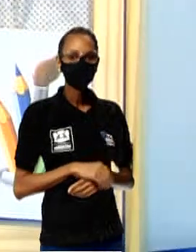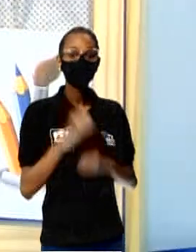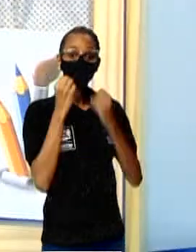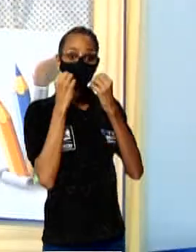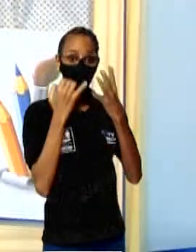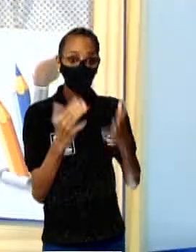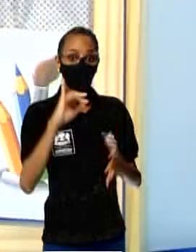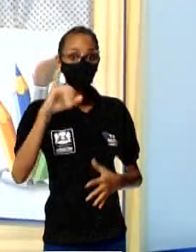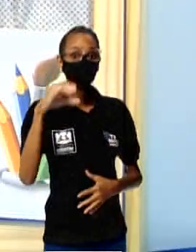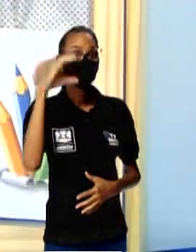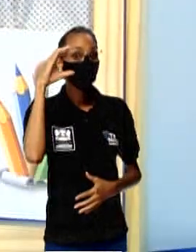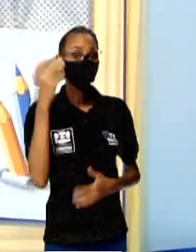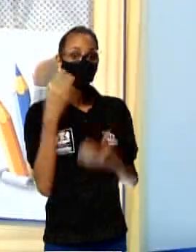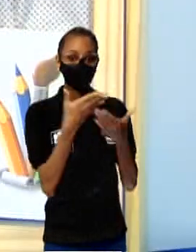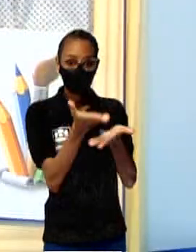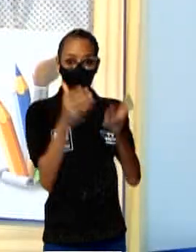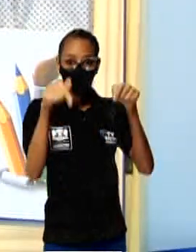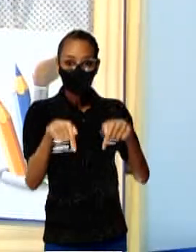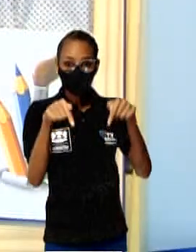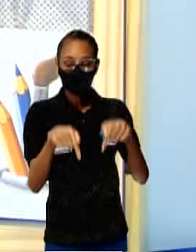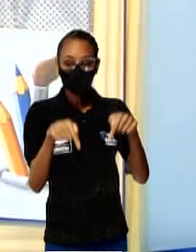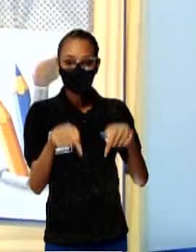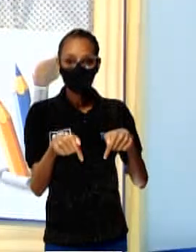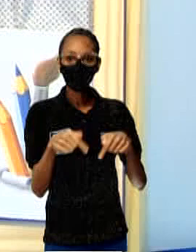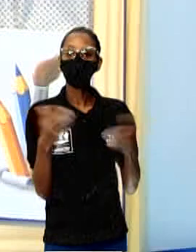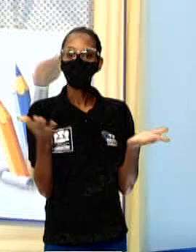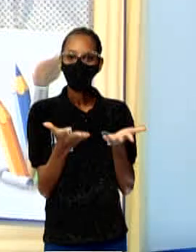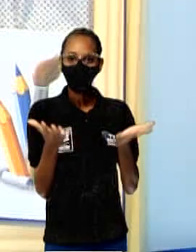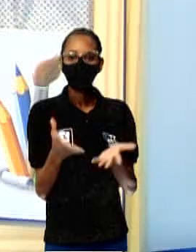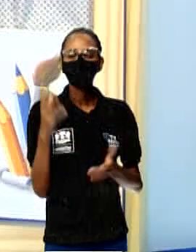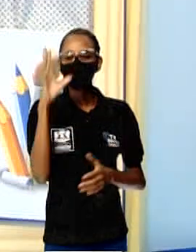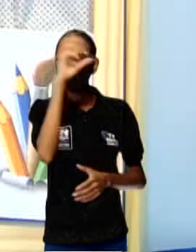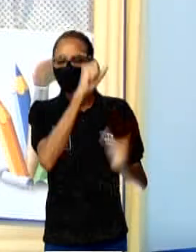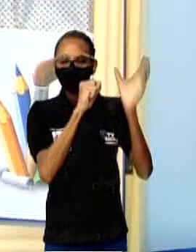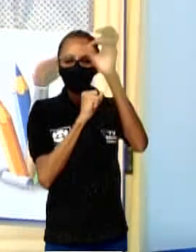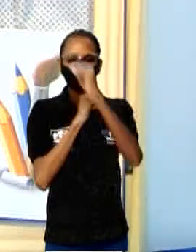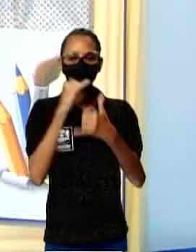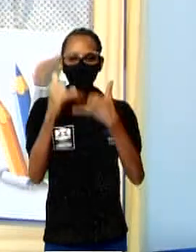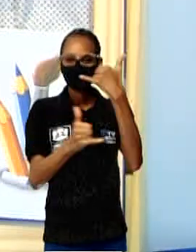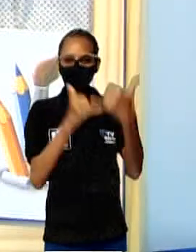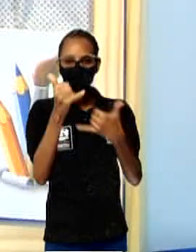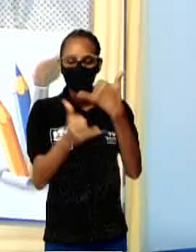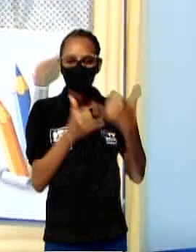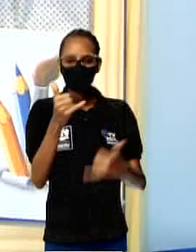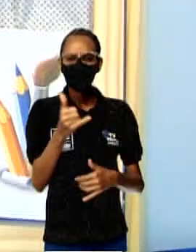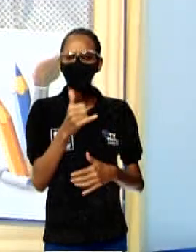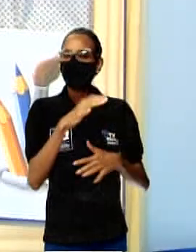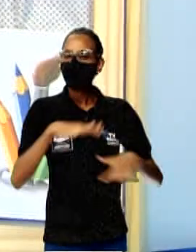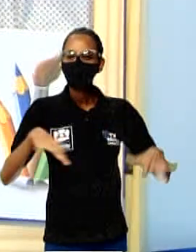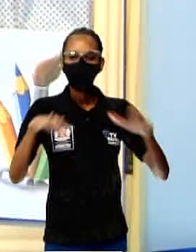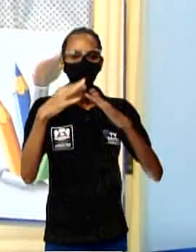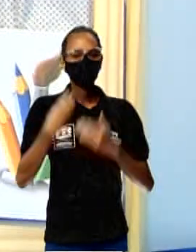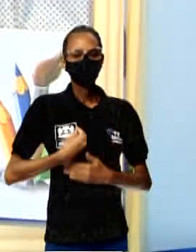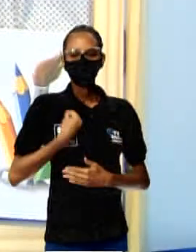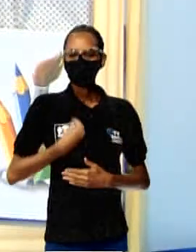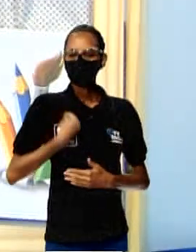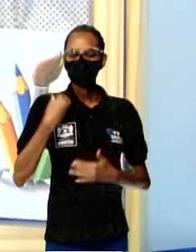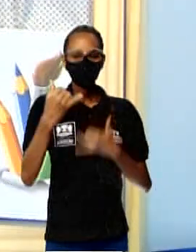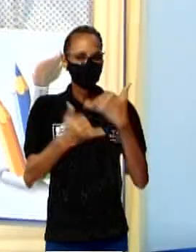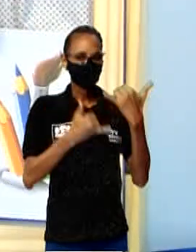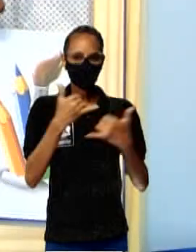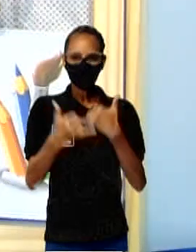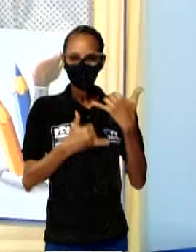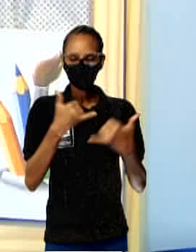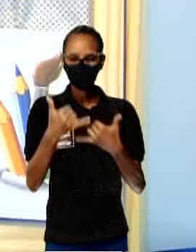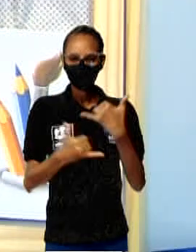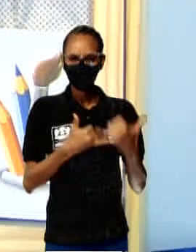por aqui hoje nós iremos aprender os brinquedos que fazem parte da vida de muitas crianças e